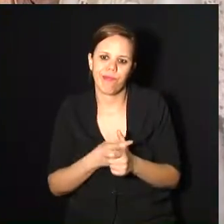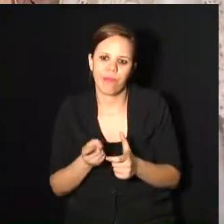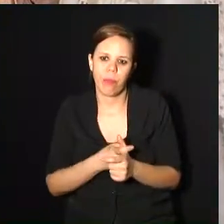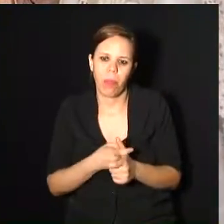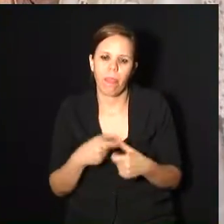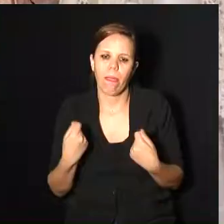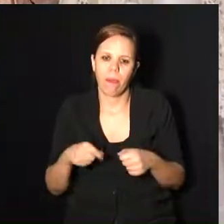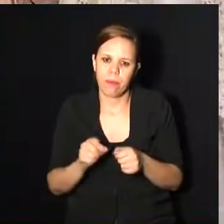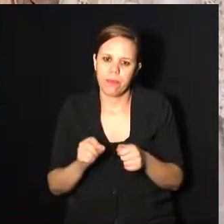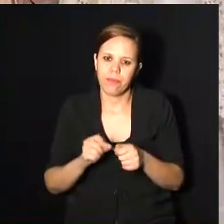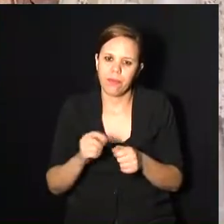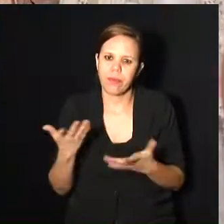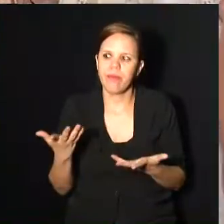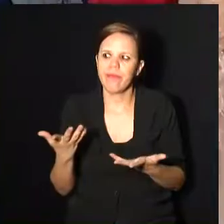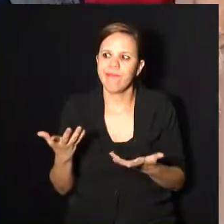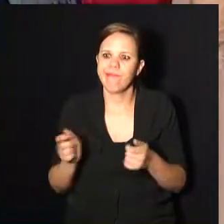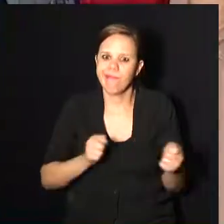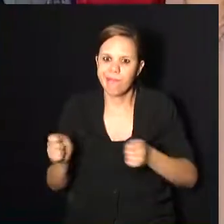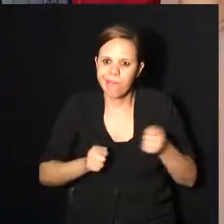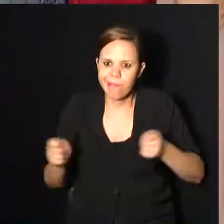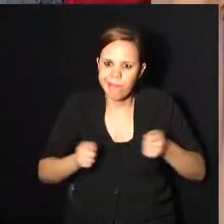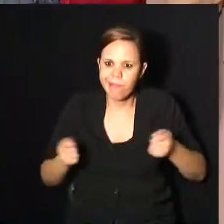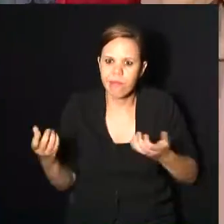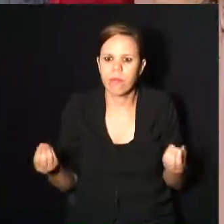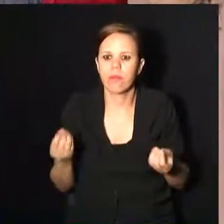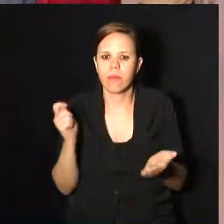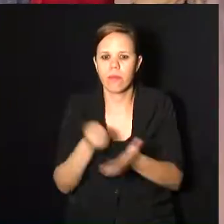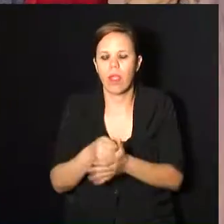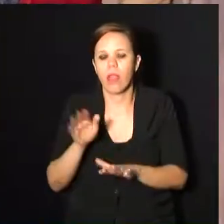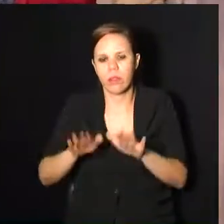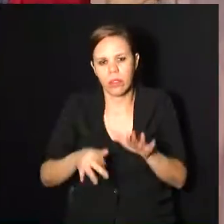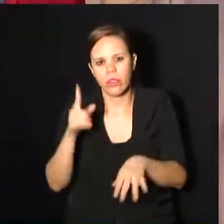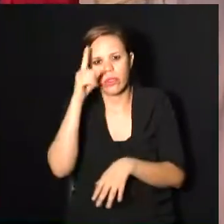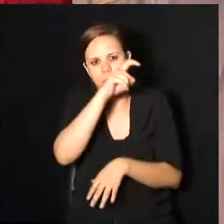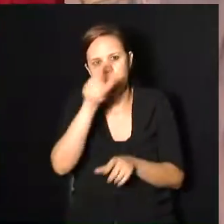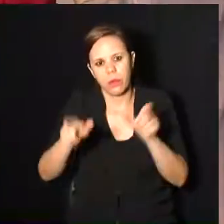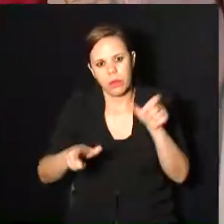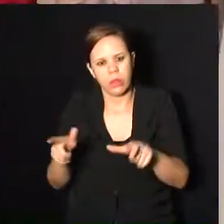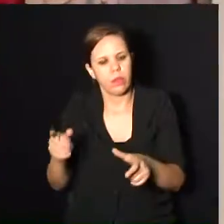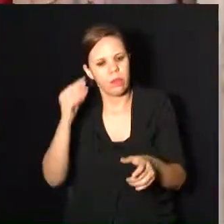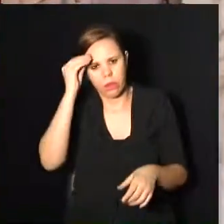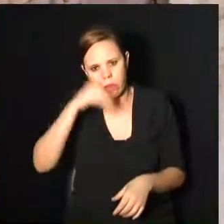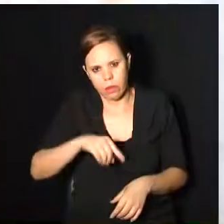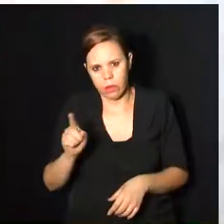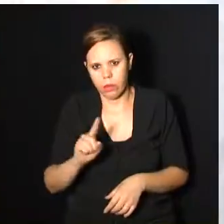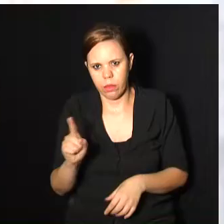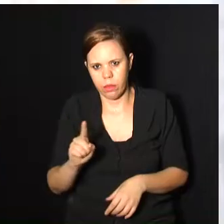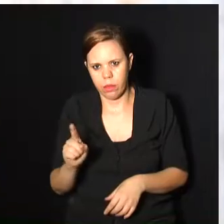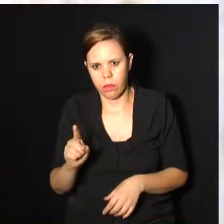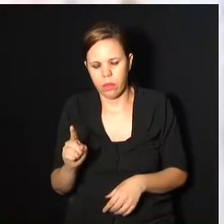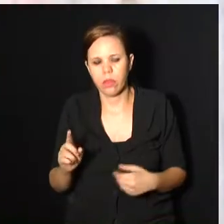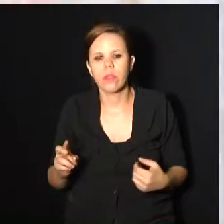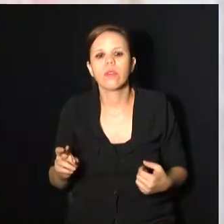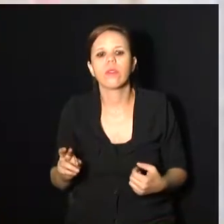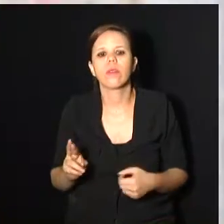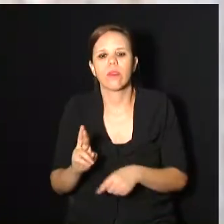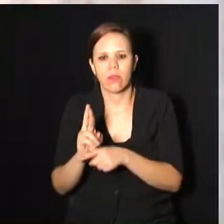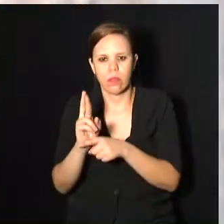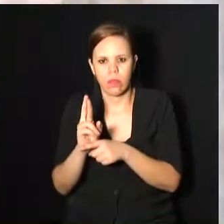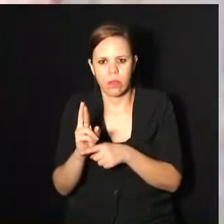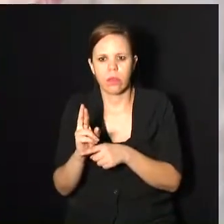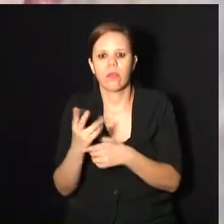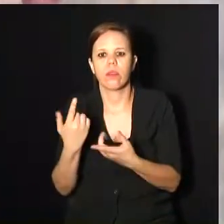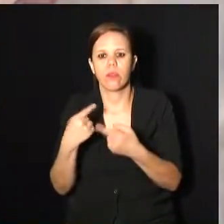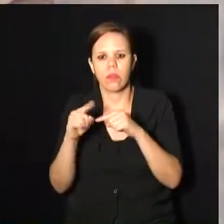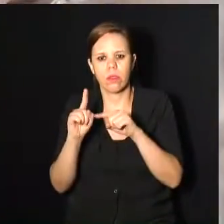temos que fazer malabarismo. Apesar das dificuldades, esse pessoal não desanima. A recompensa vem em forma de olhares